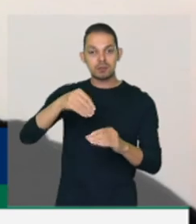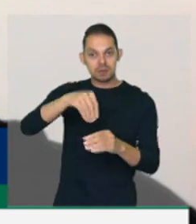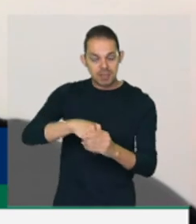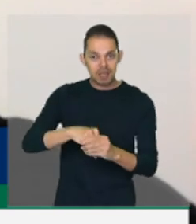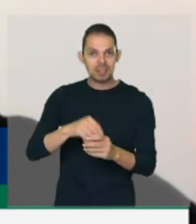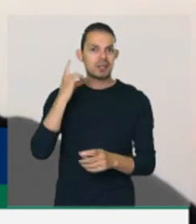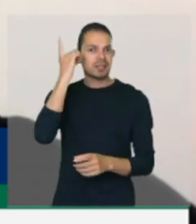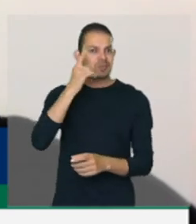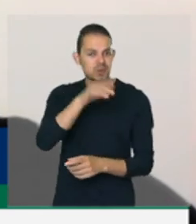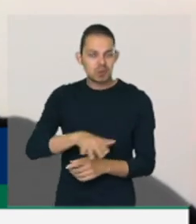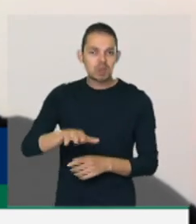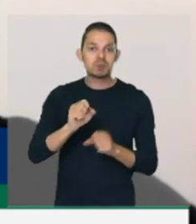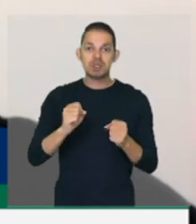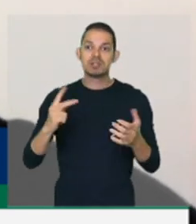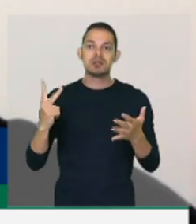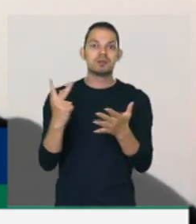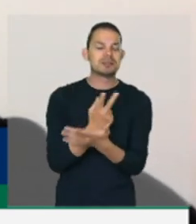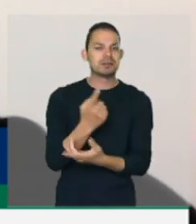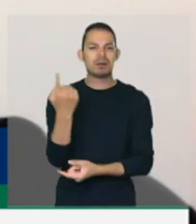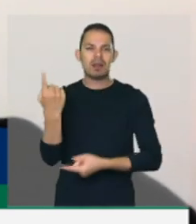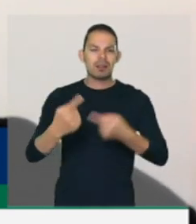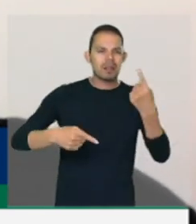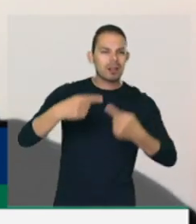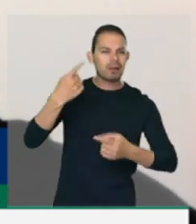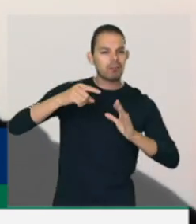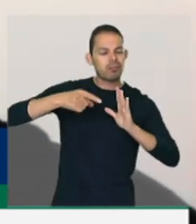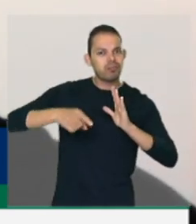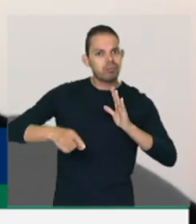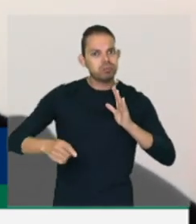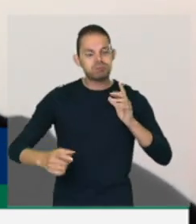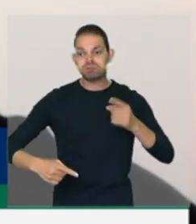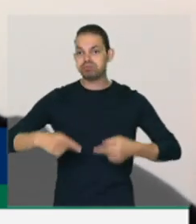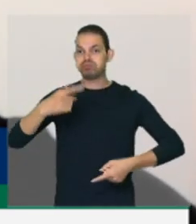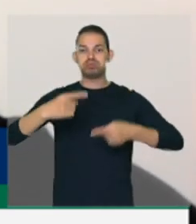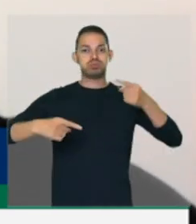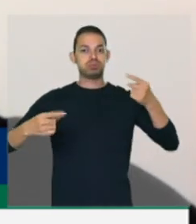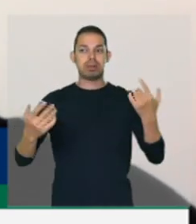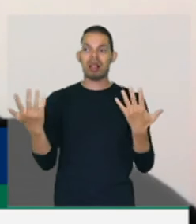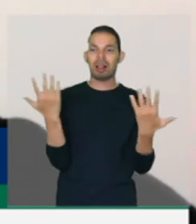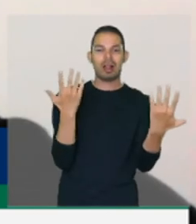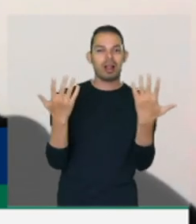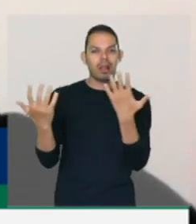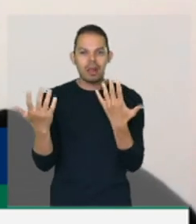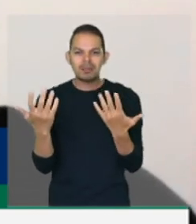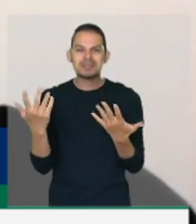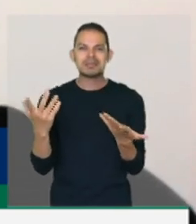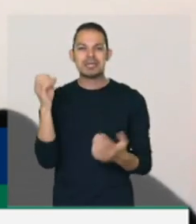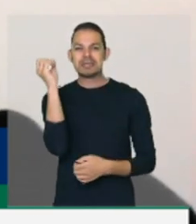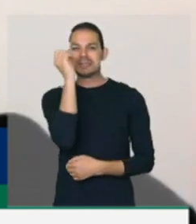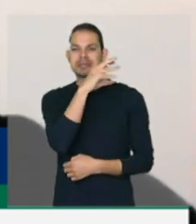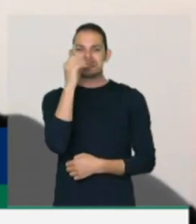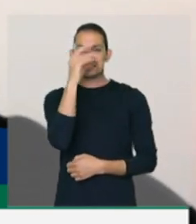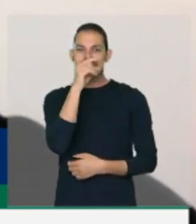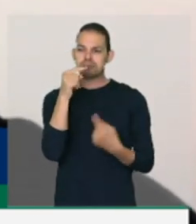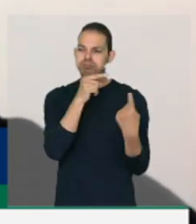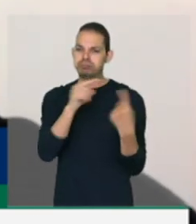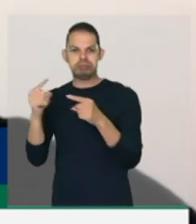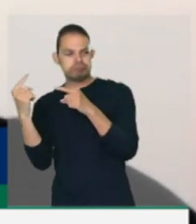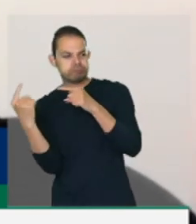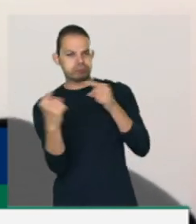deputados, já tivemos imensos debates, debates que se perderam, debates que exageraram nas palavras de